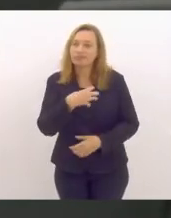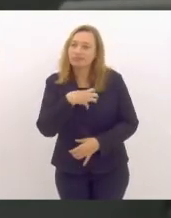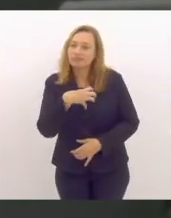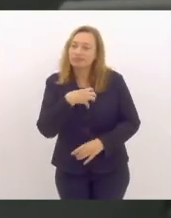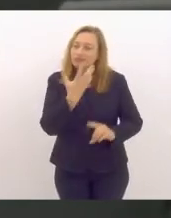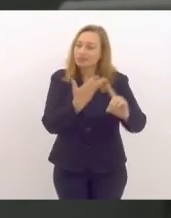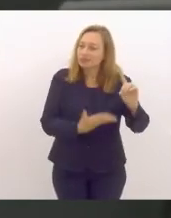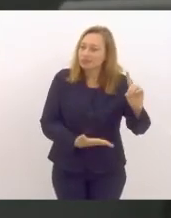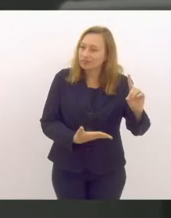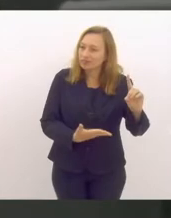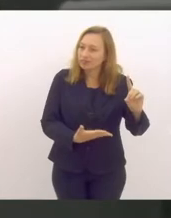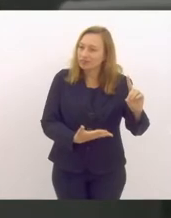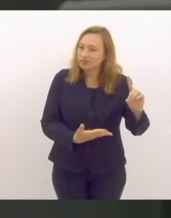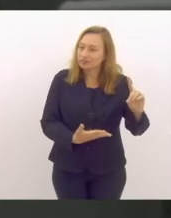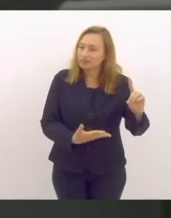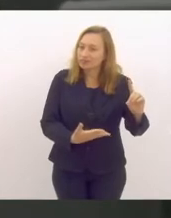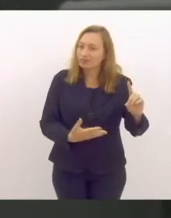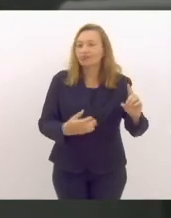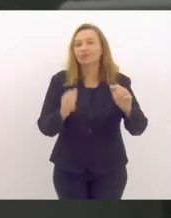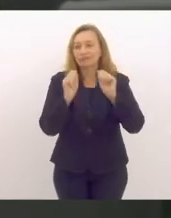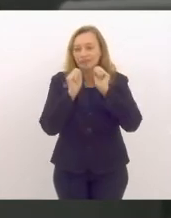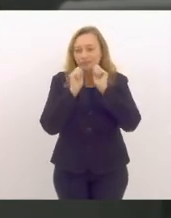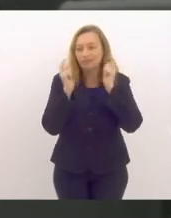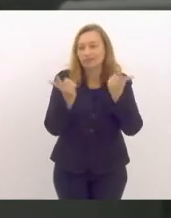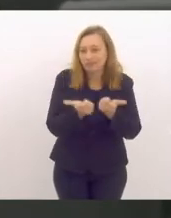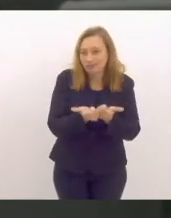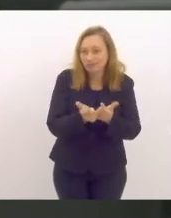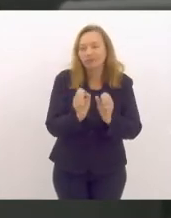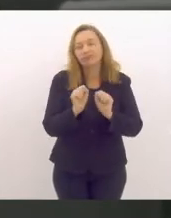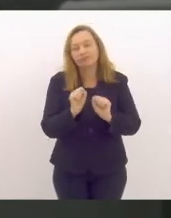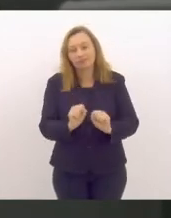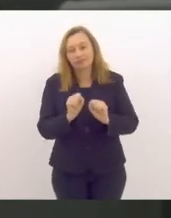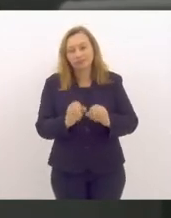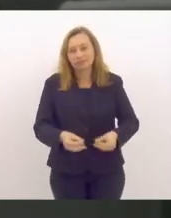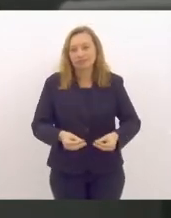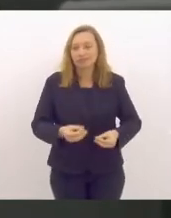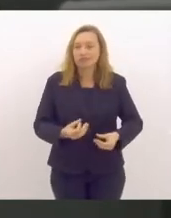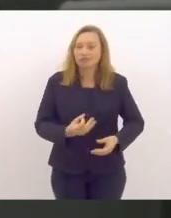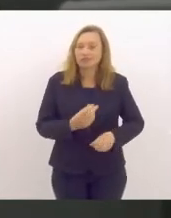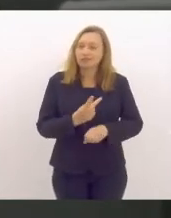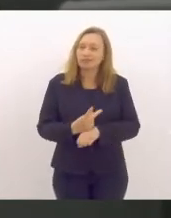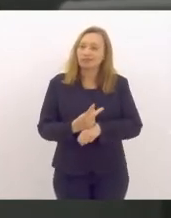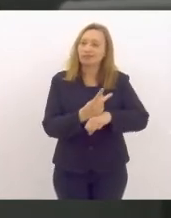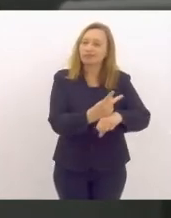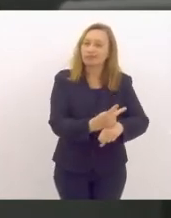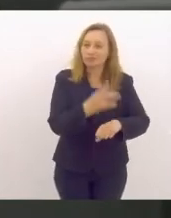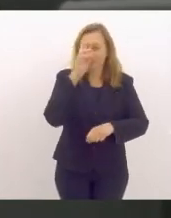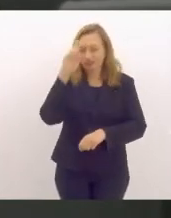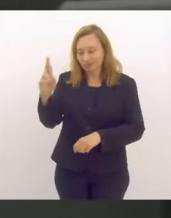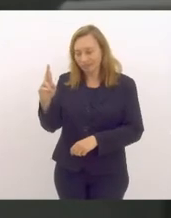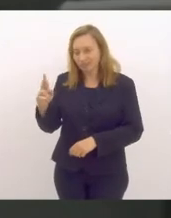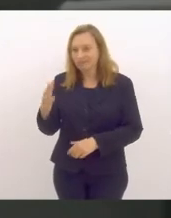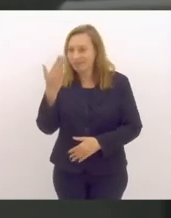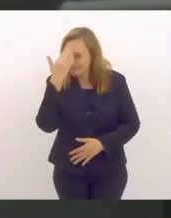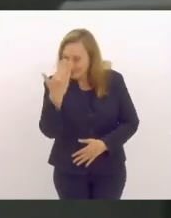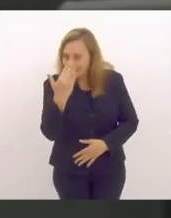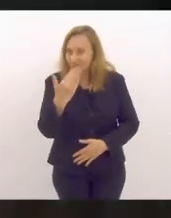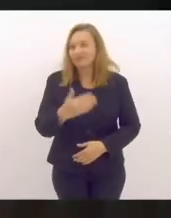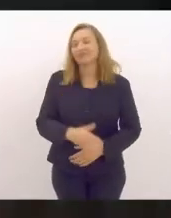homenageado é a Assembleia poder otorgar esse título ao senhor. Muito